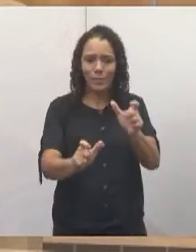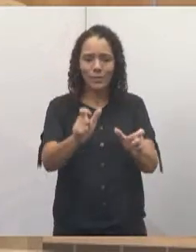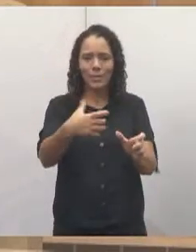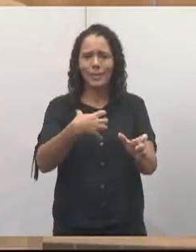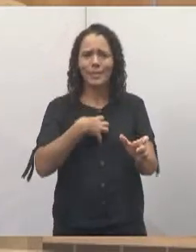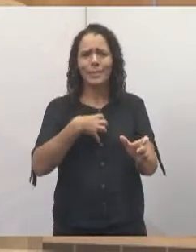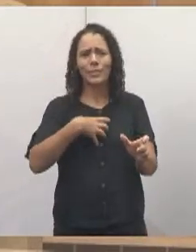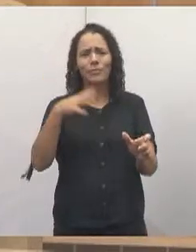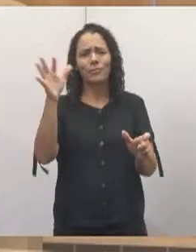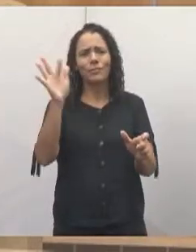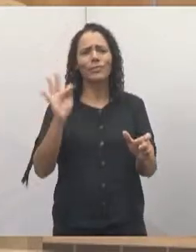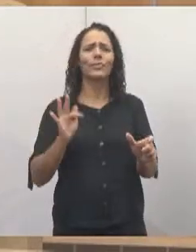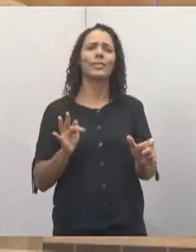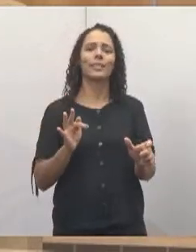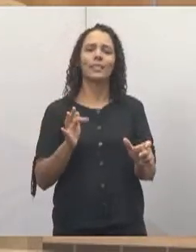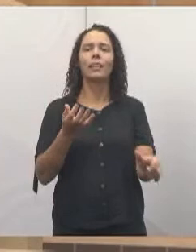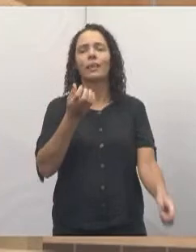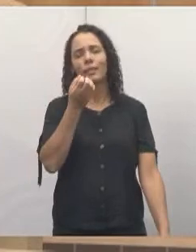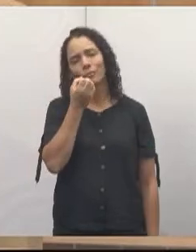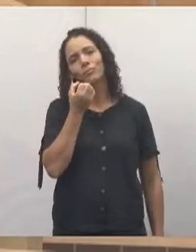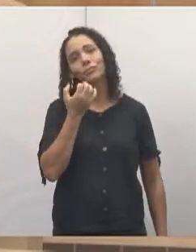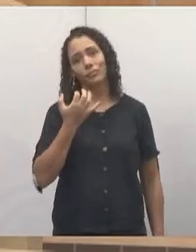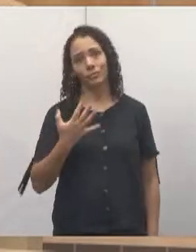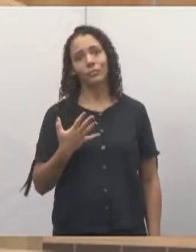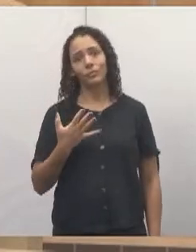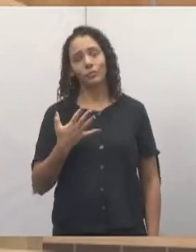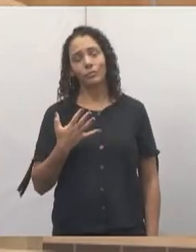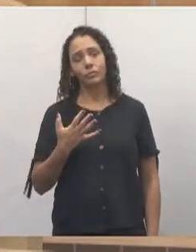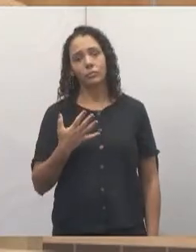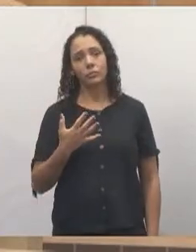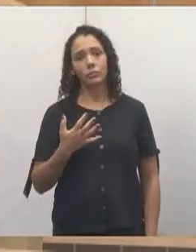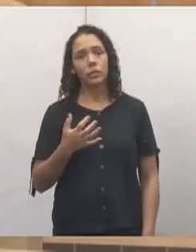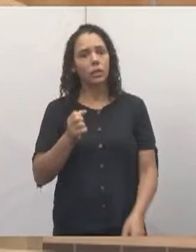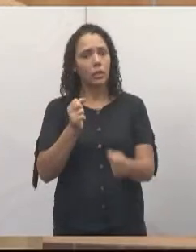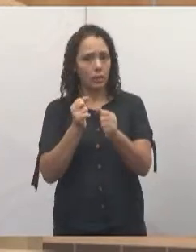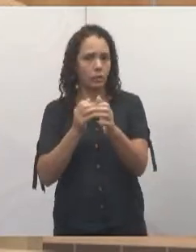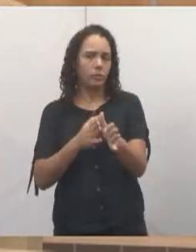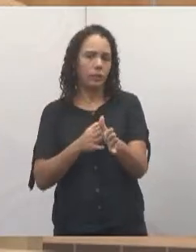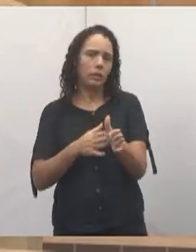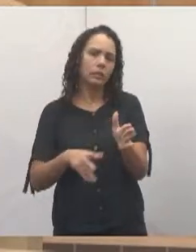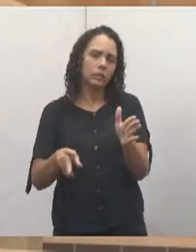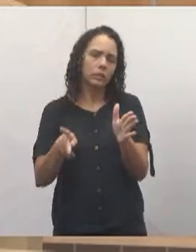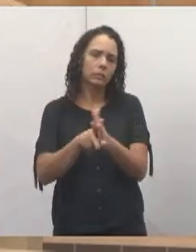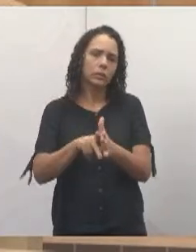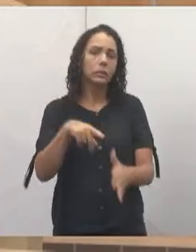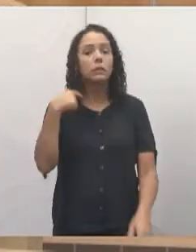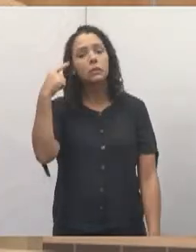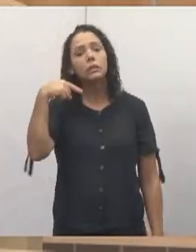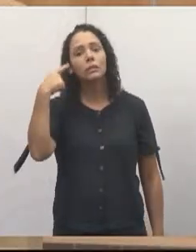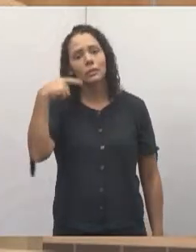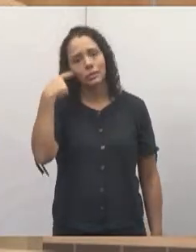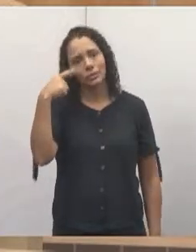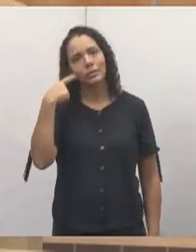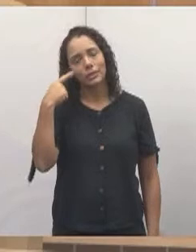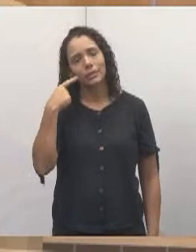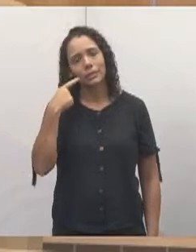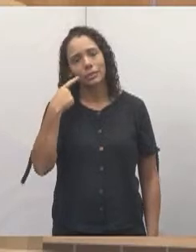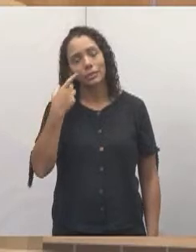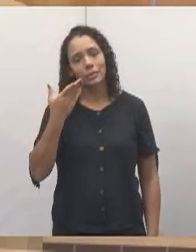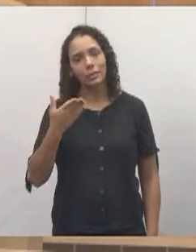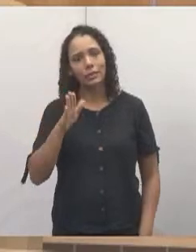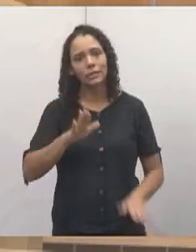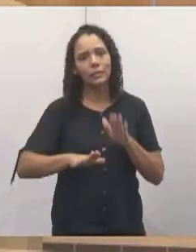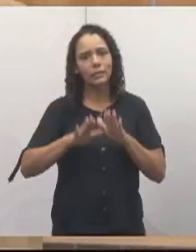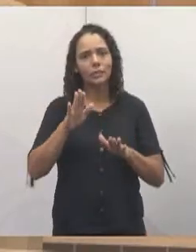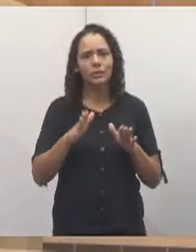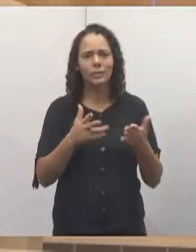São ações que o advogado cumpre e que, às vezes, nos parece, assim,